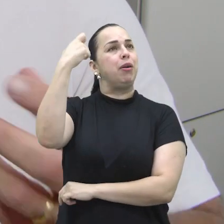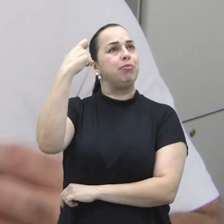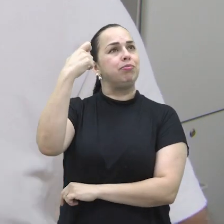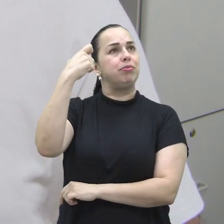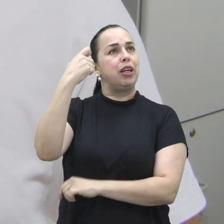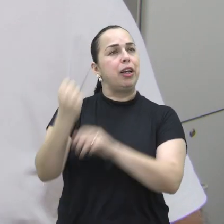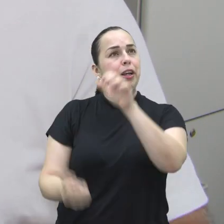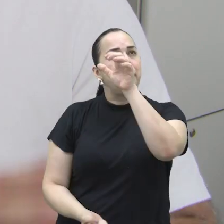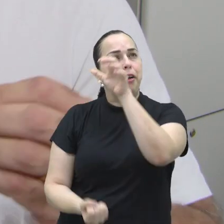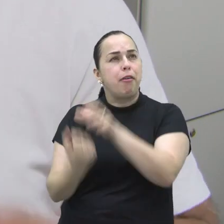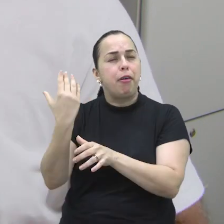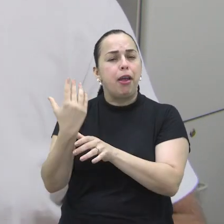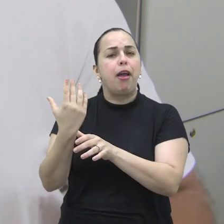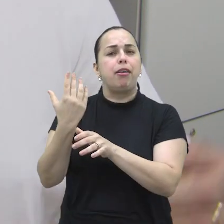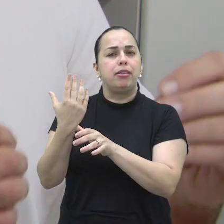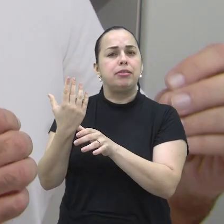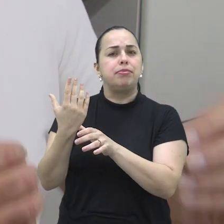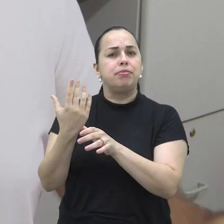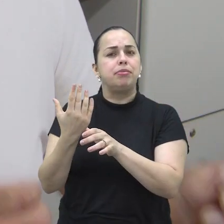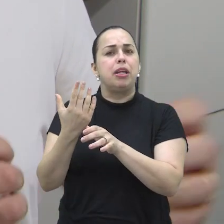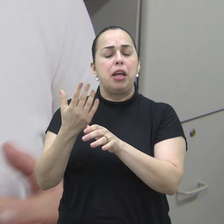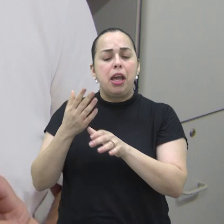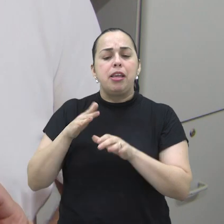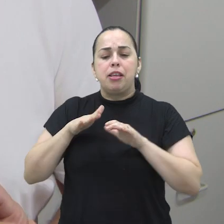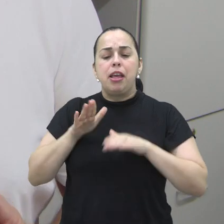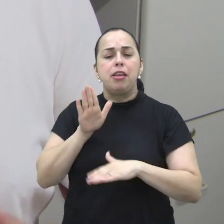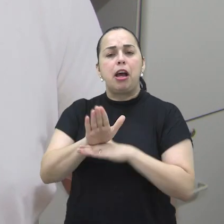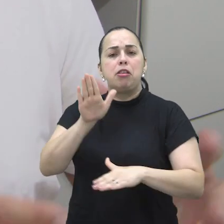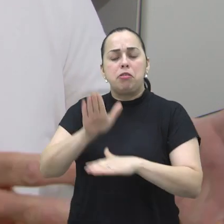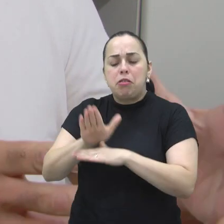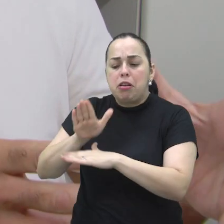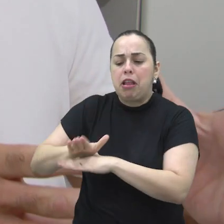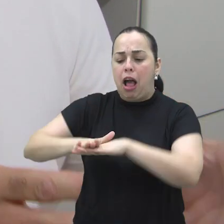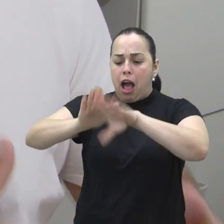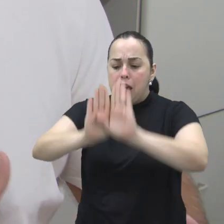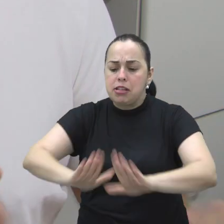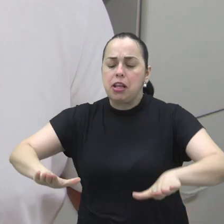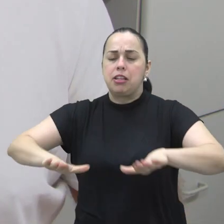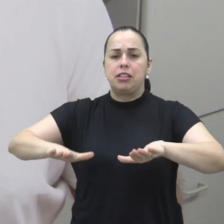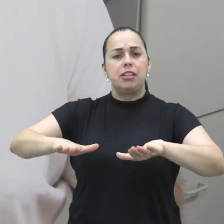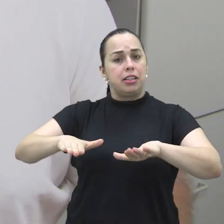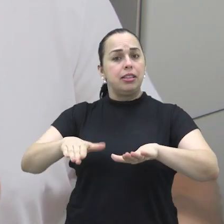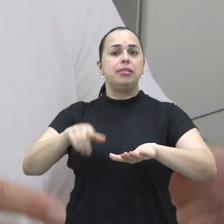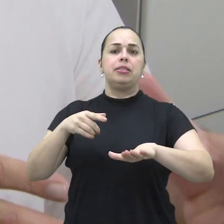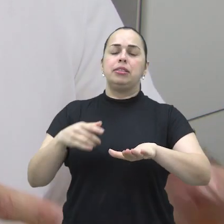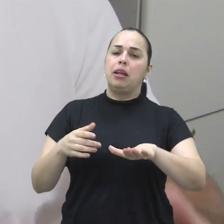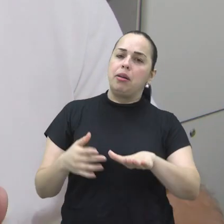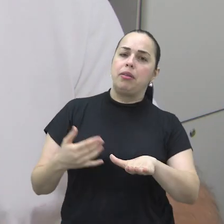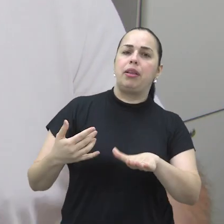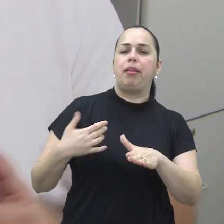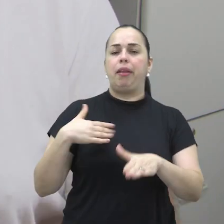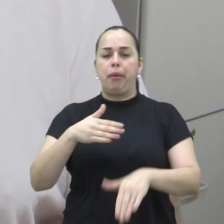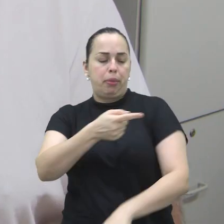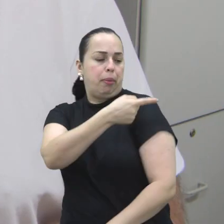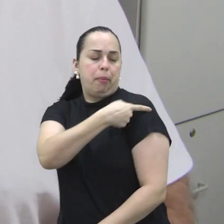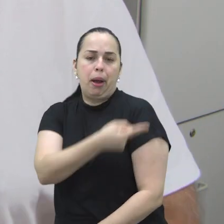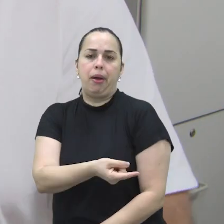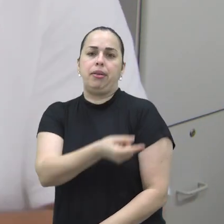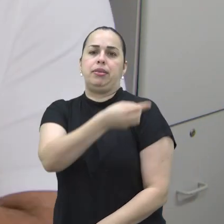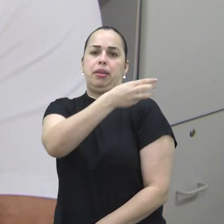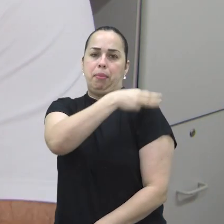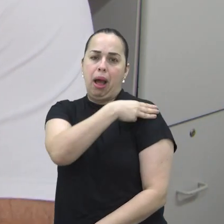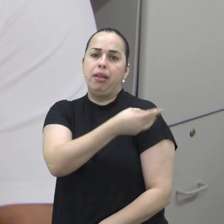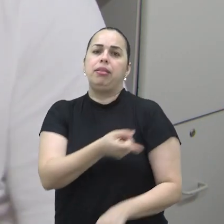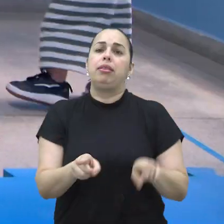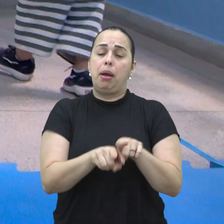de implantar a partir das primeiras idades, né? Da educação infantil, da educação fundamental e